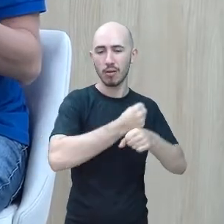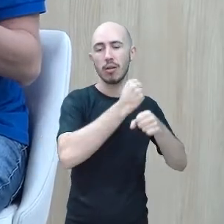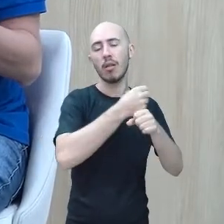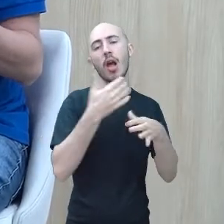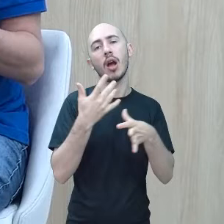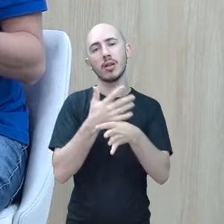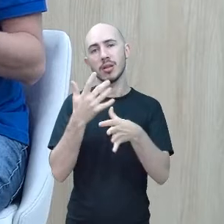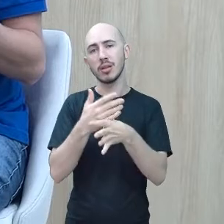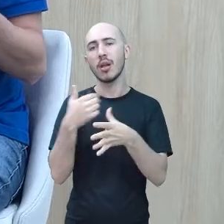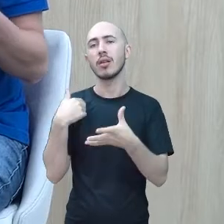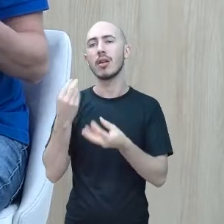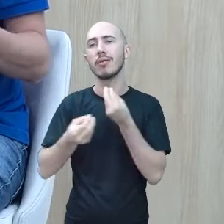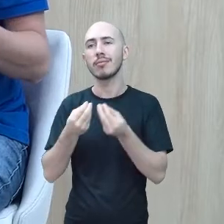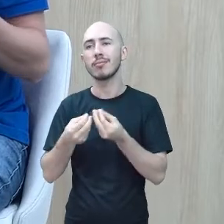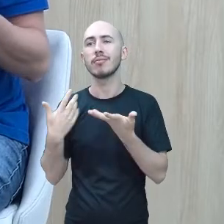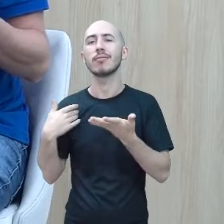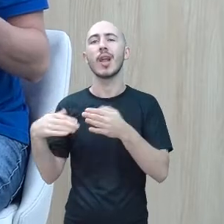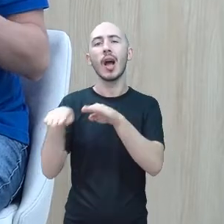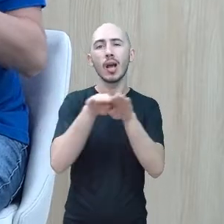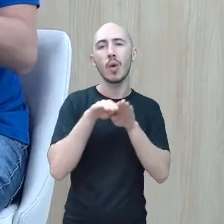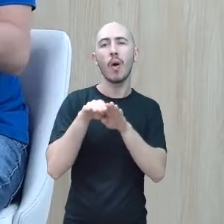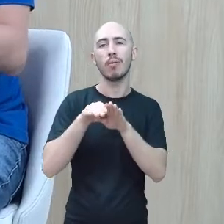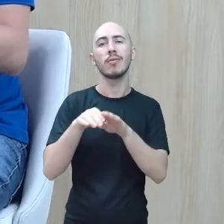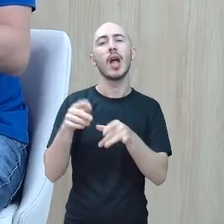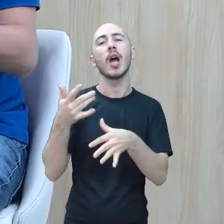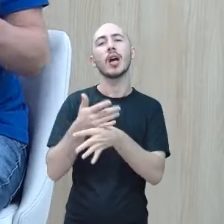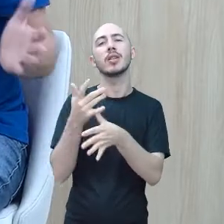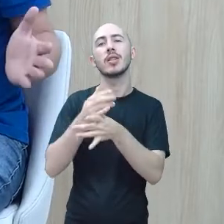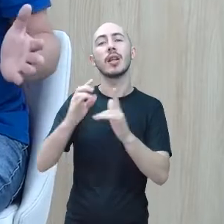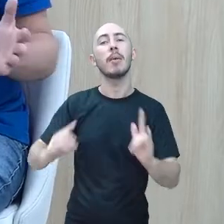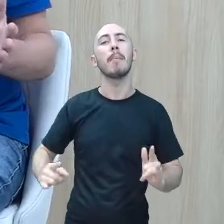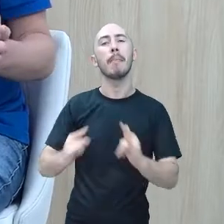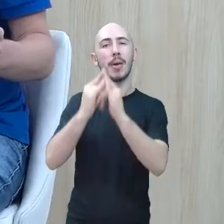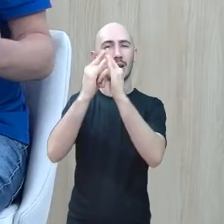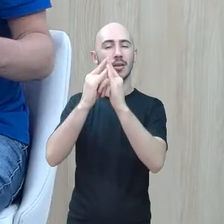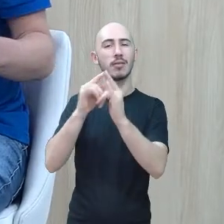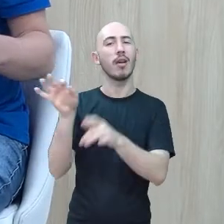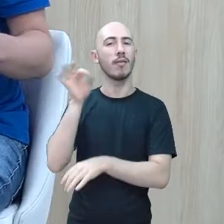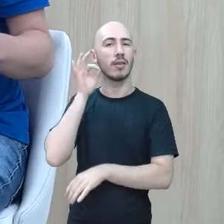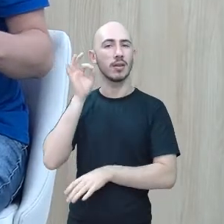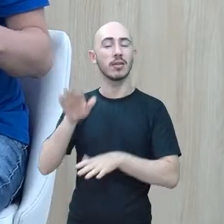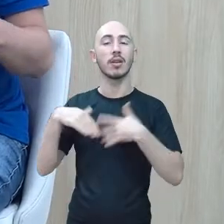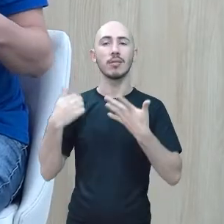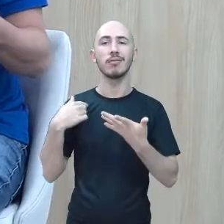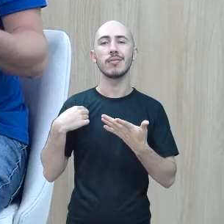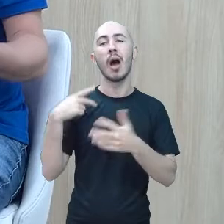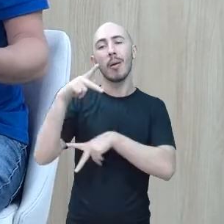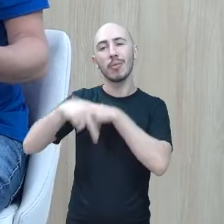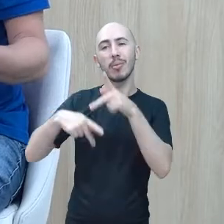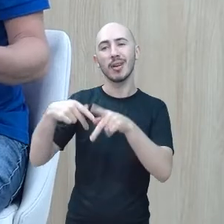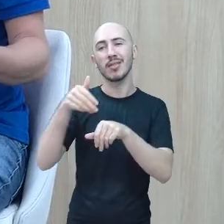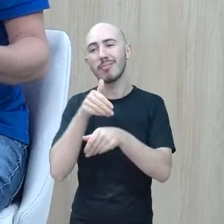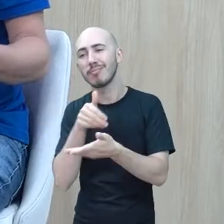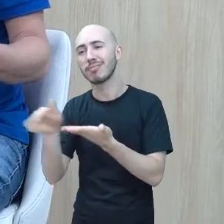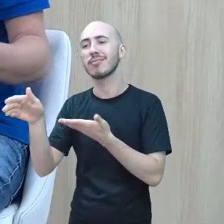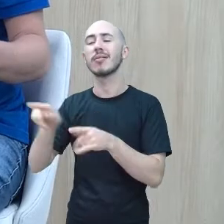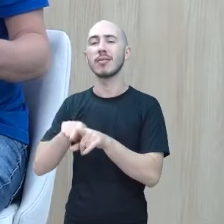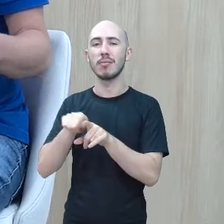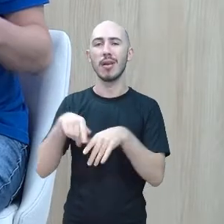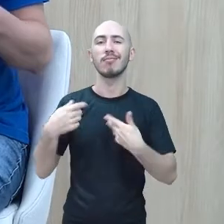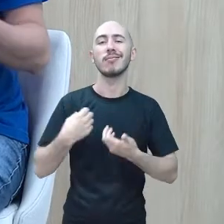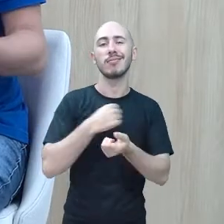que a cidade se aproximasse dos padrões de uma Paris, mas que excluía a maior parte da população, né, e inclusive de um Recife